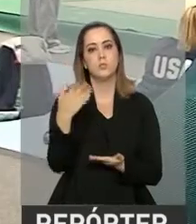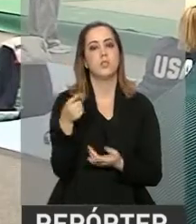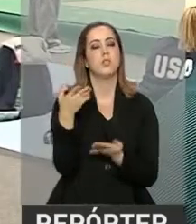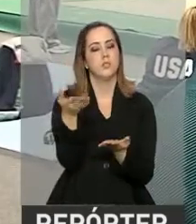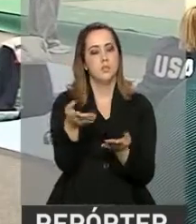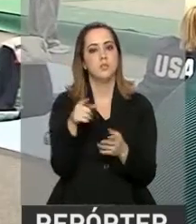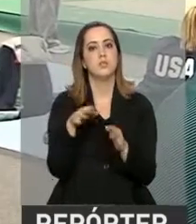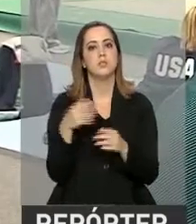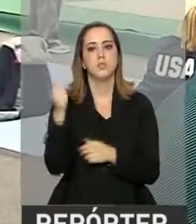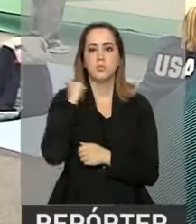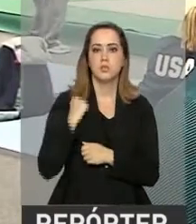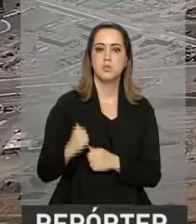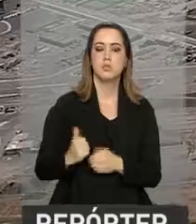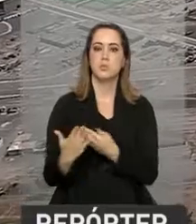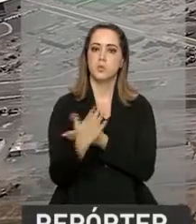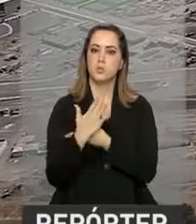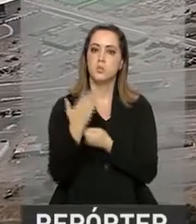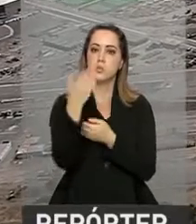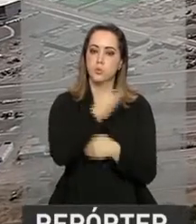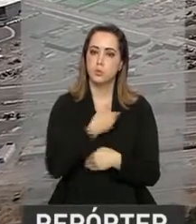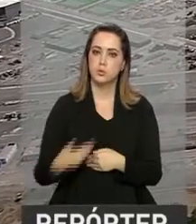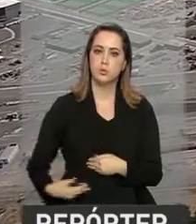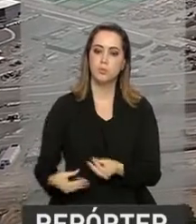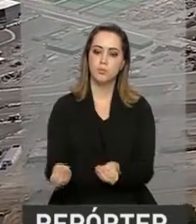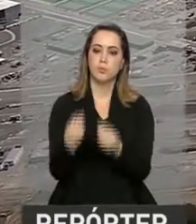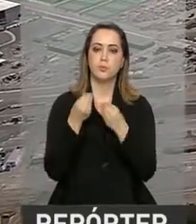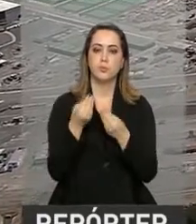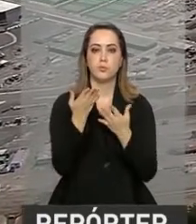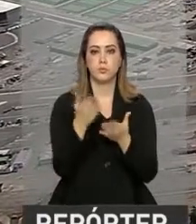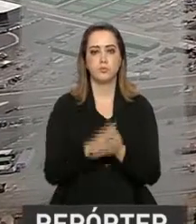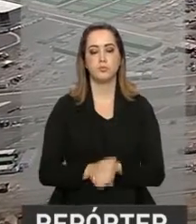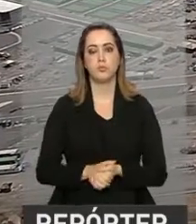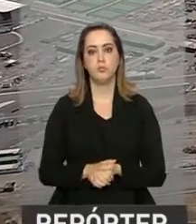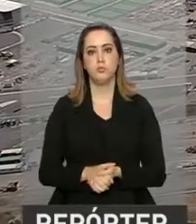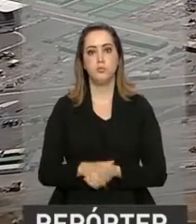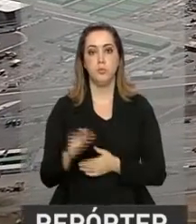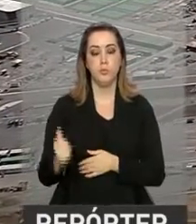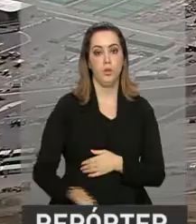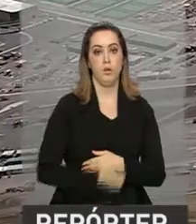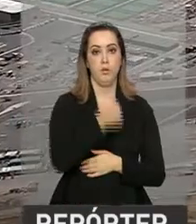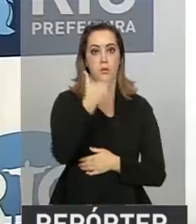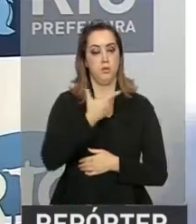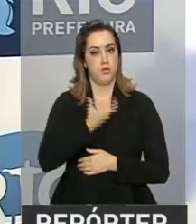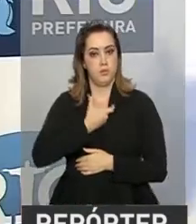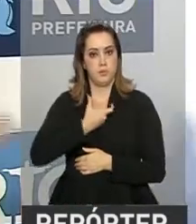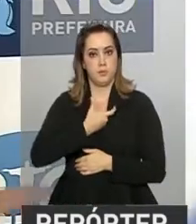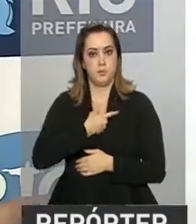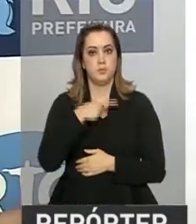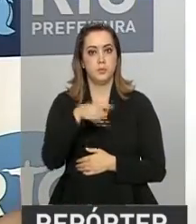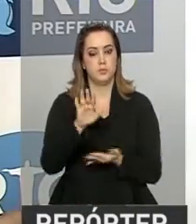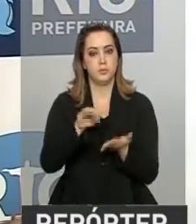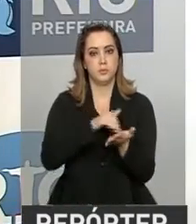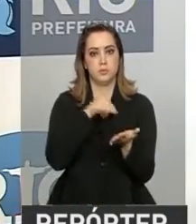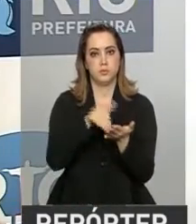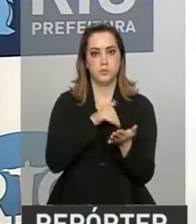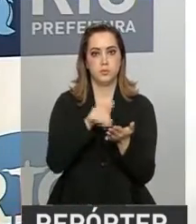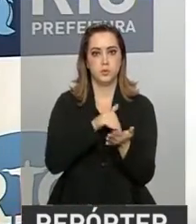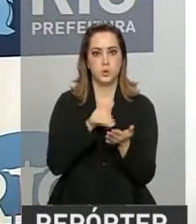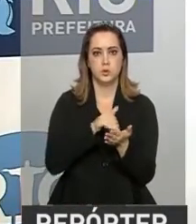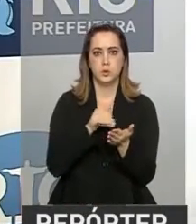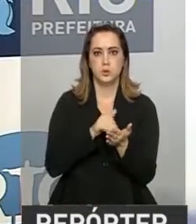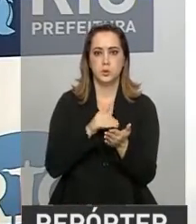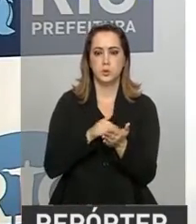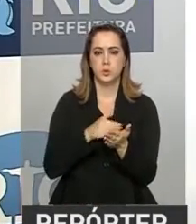esse auxílio que o governo nos dá. Mais do que garantir boa colocação no quadro de medalhas, o secretário de alto rendimento